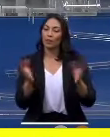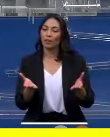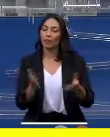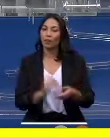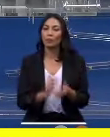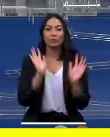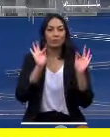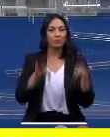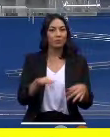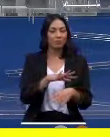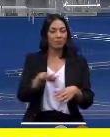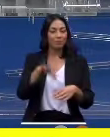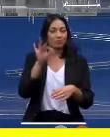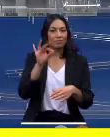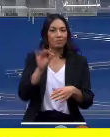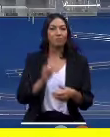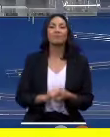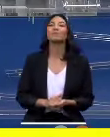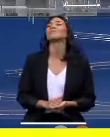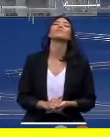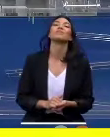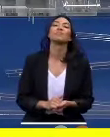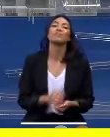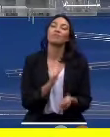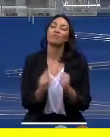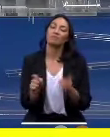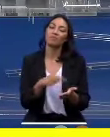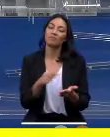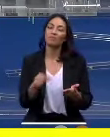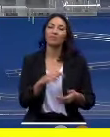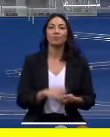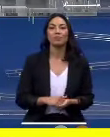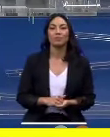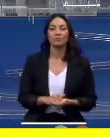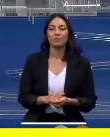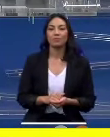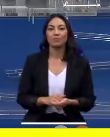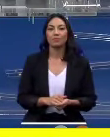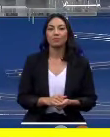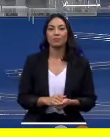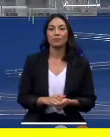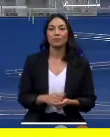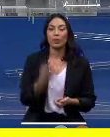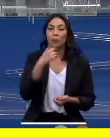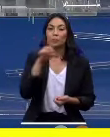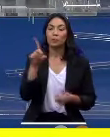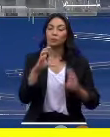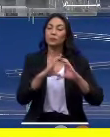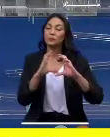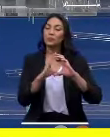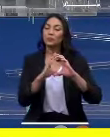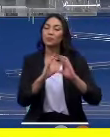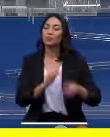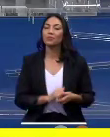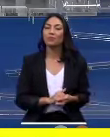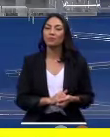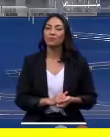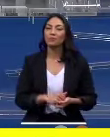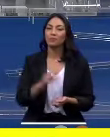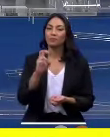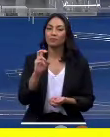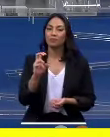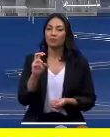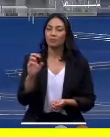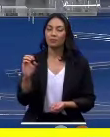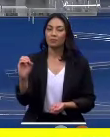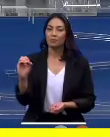para encerrarmos essa primeira etapa do sorteio da Time Mania. E vem chegando nossa última bola deste globo, é número